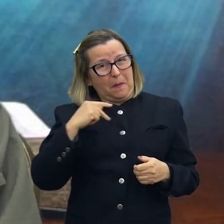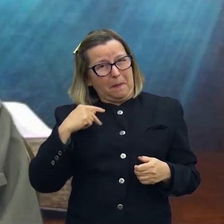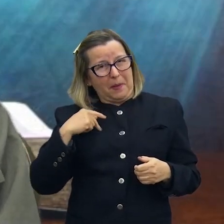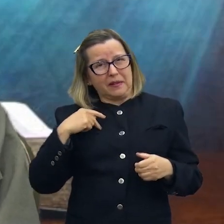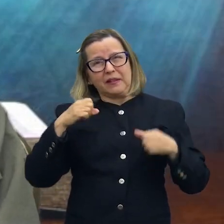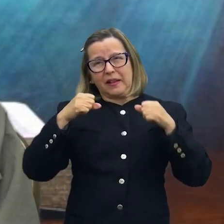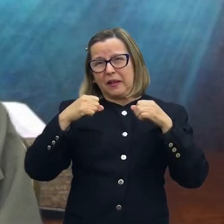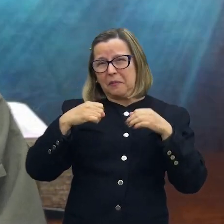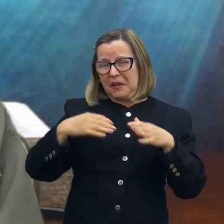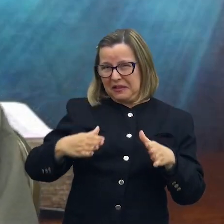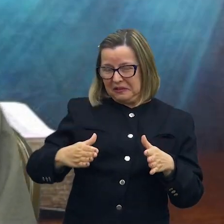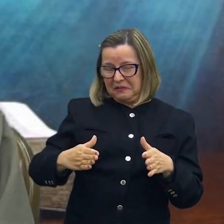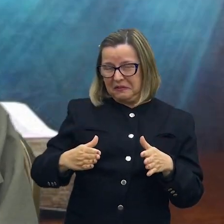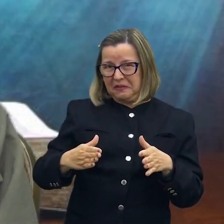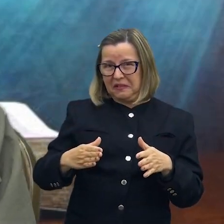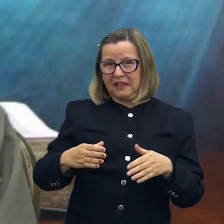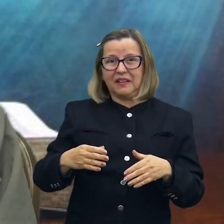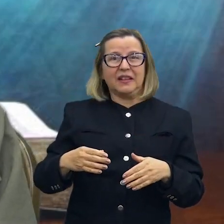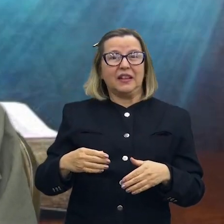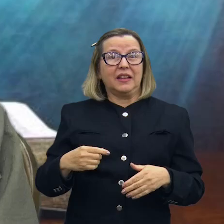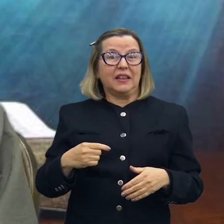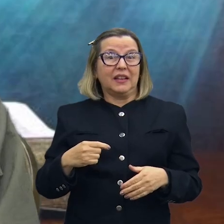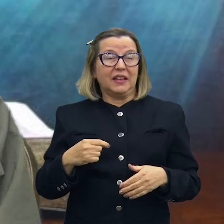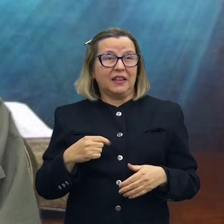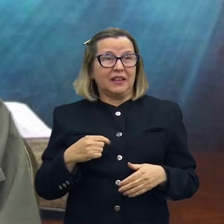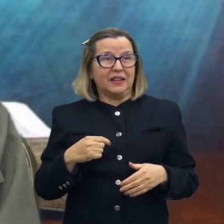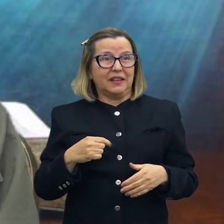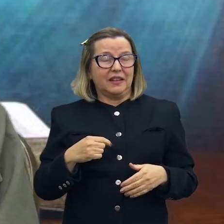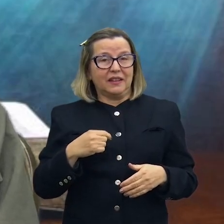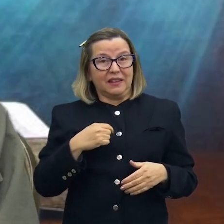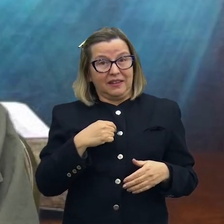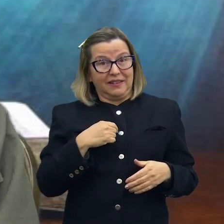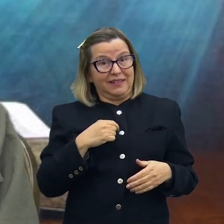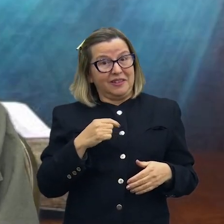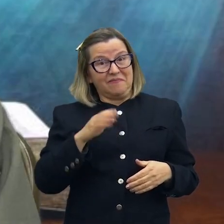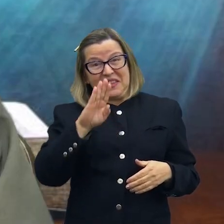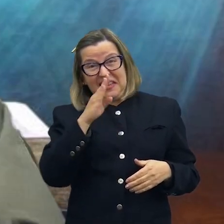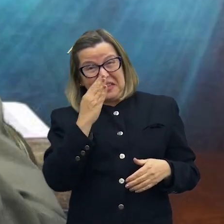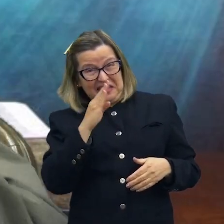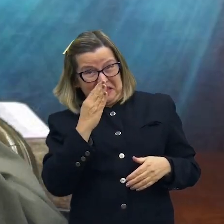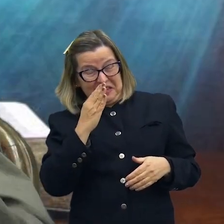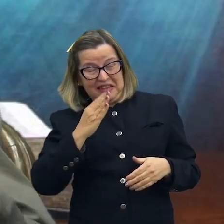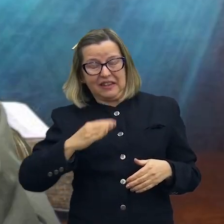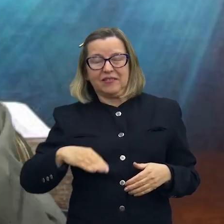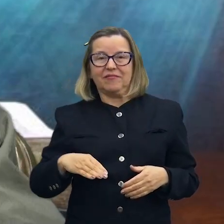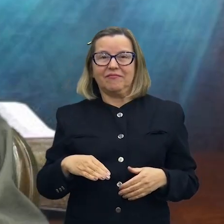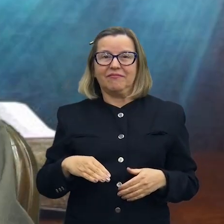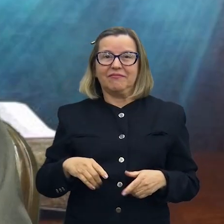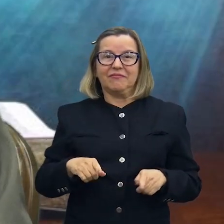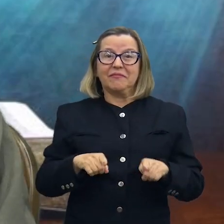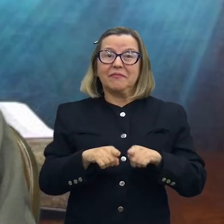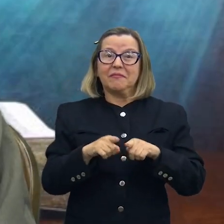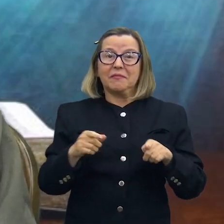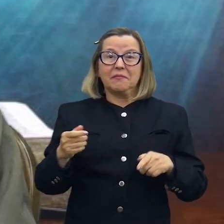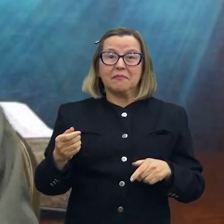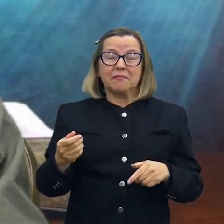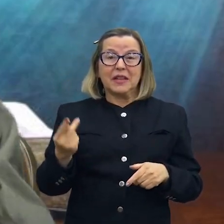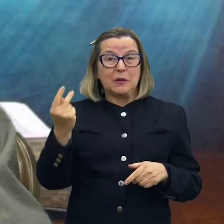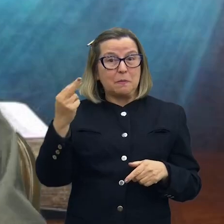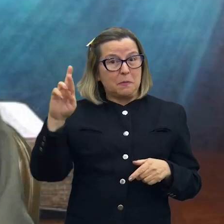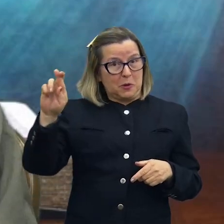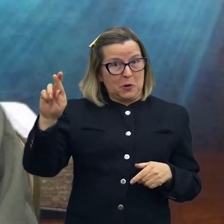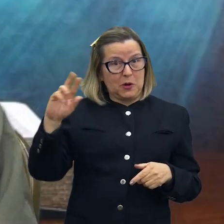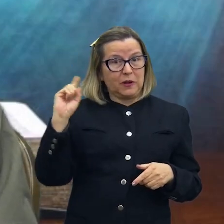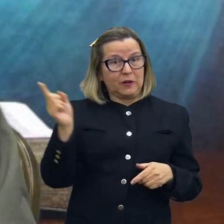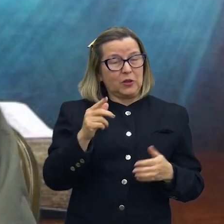e eu mantive o negócio. Eu falei assim, então querido, é isso aí, enganadores. Agora o maior enganador somos nós mesmos, achamos